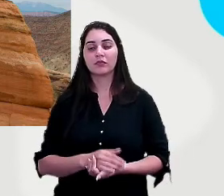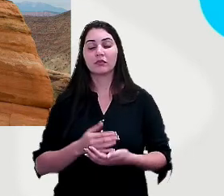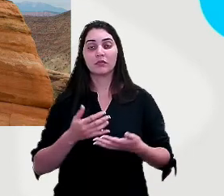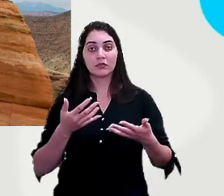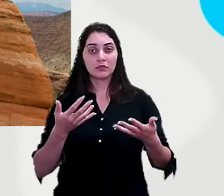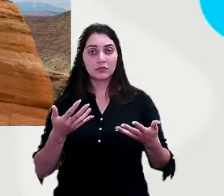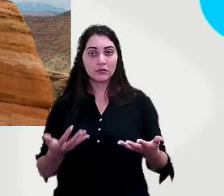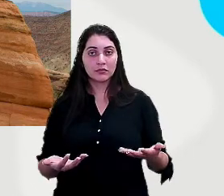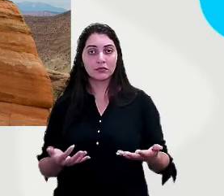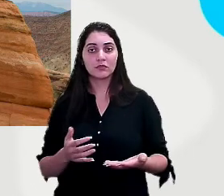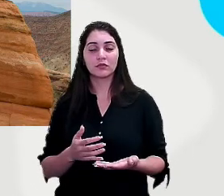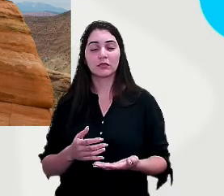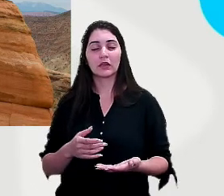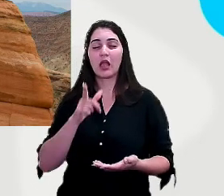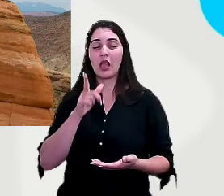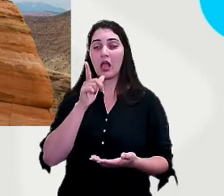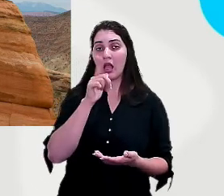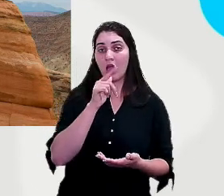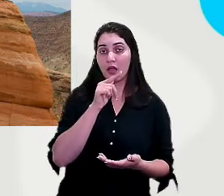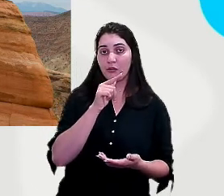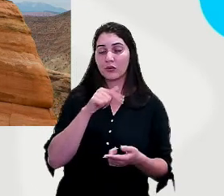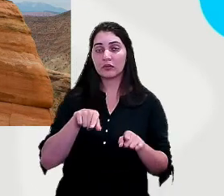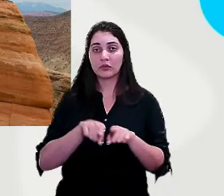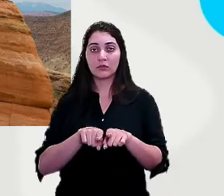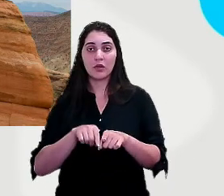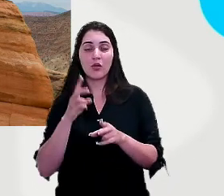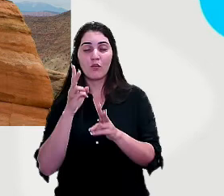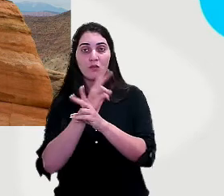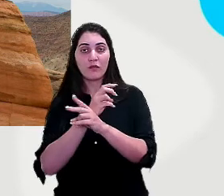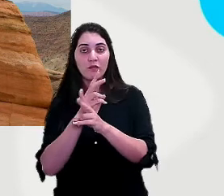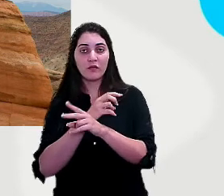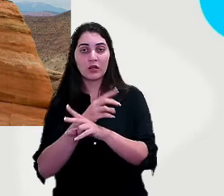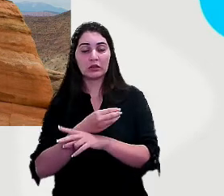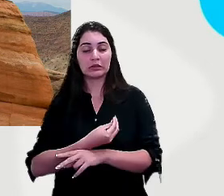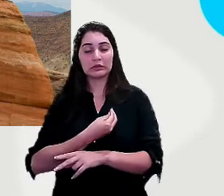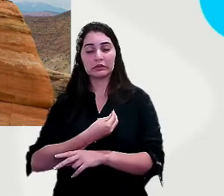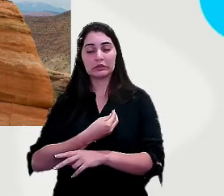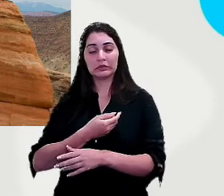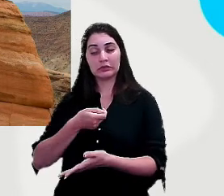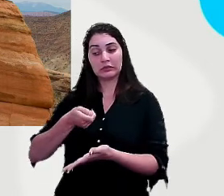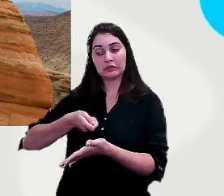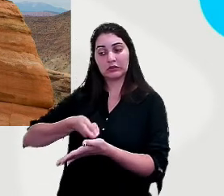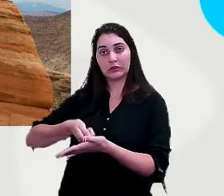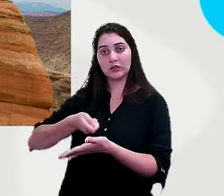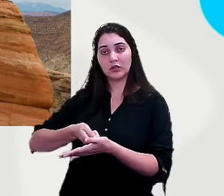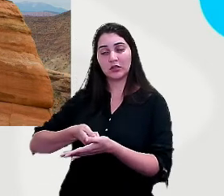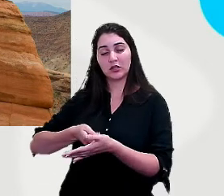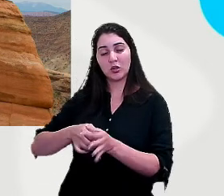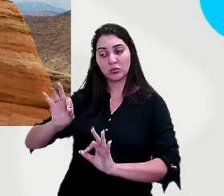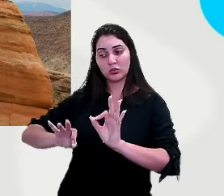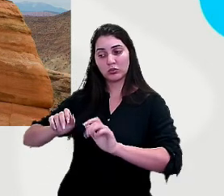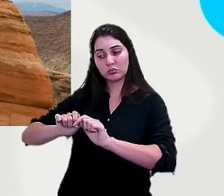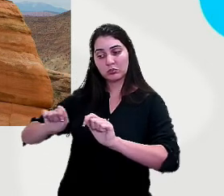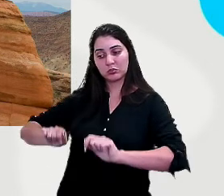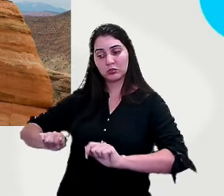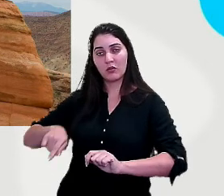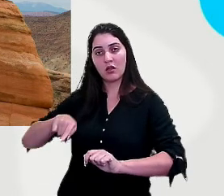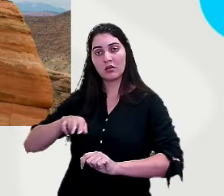Então, tanto a água como o vento, eles vão atuar, né, dando forma a esses